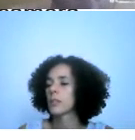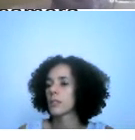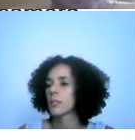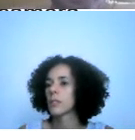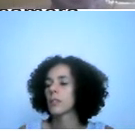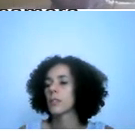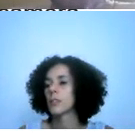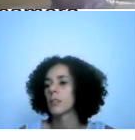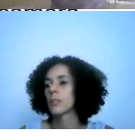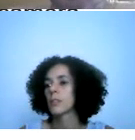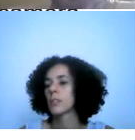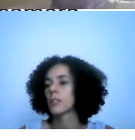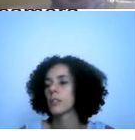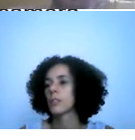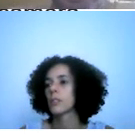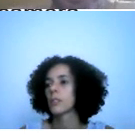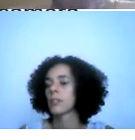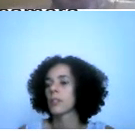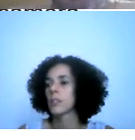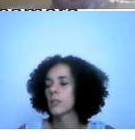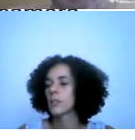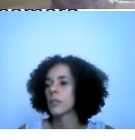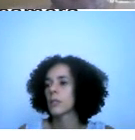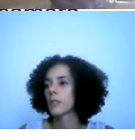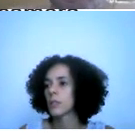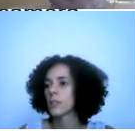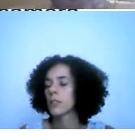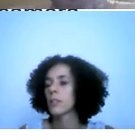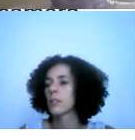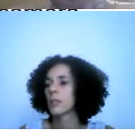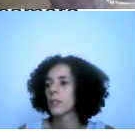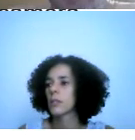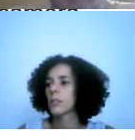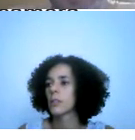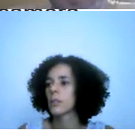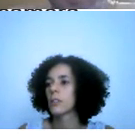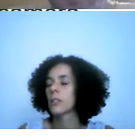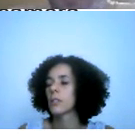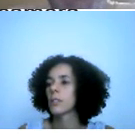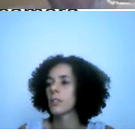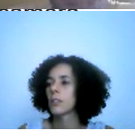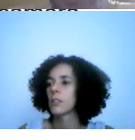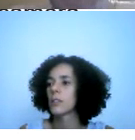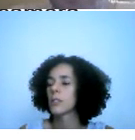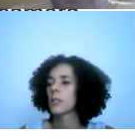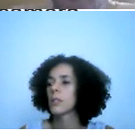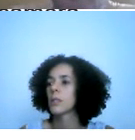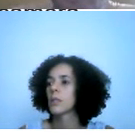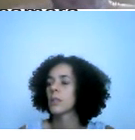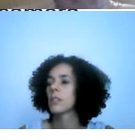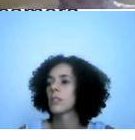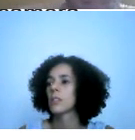4 aves, 5 moluscos, 3 répteis e insetos, 2 quinidários e crustáceos